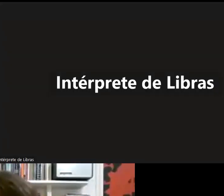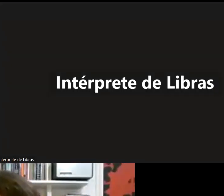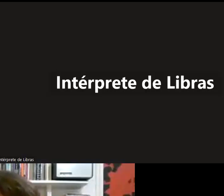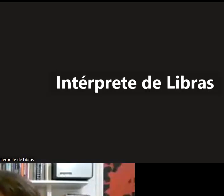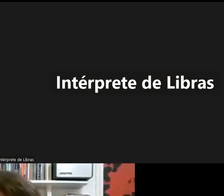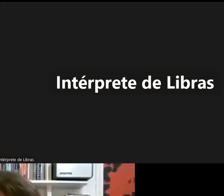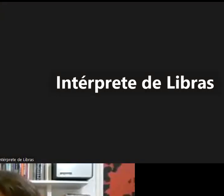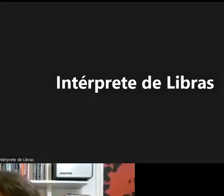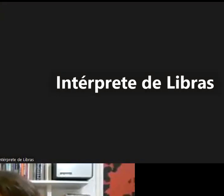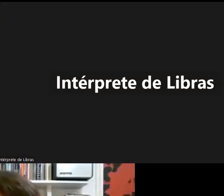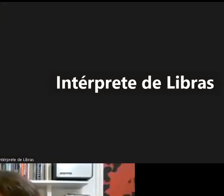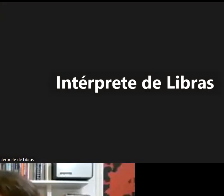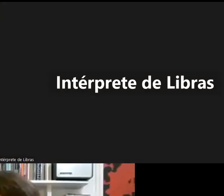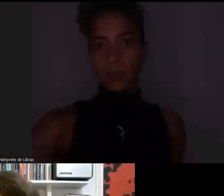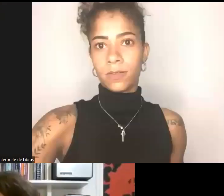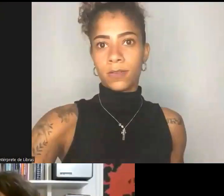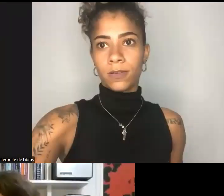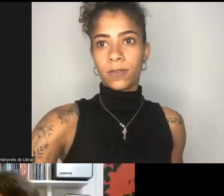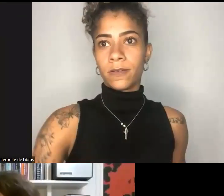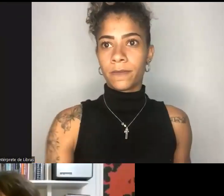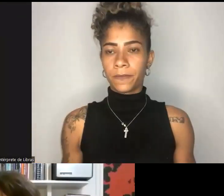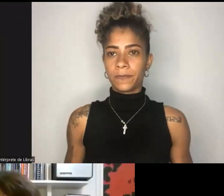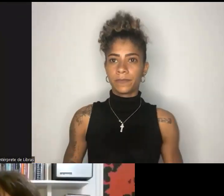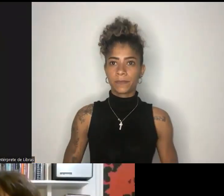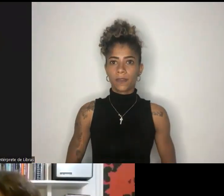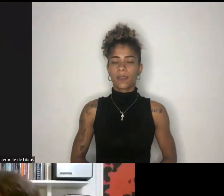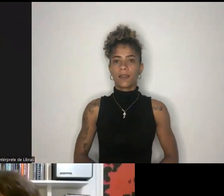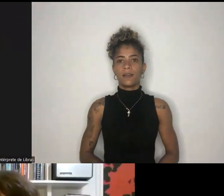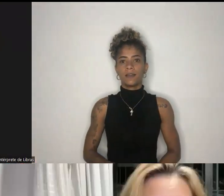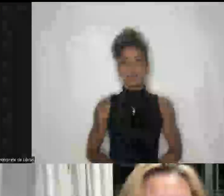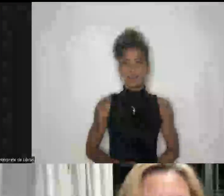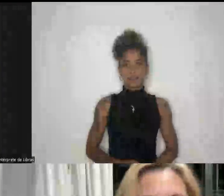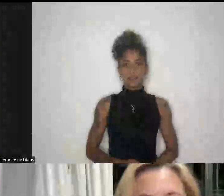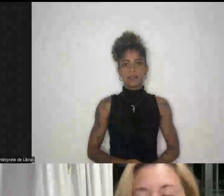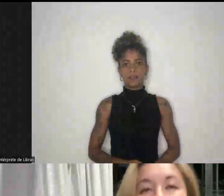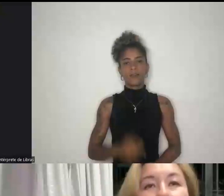chega mais aí deixa eu ver se é muito hein